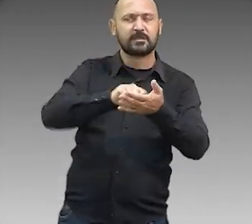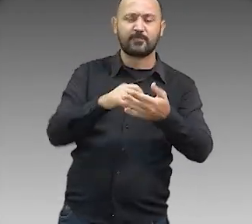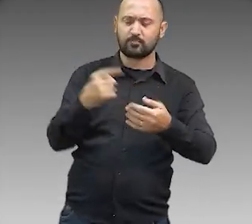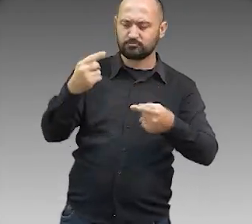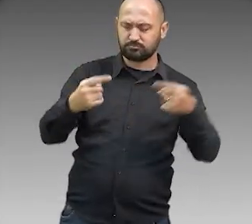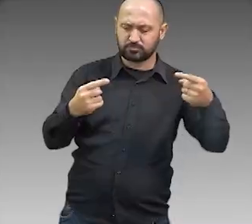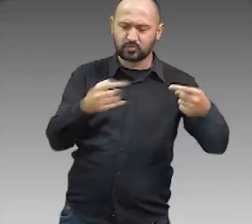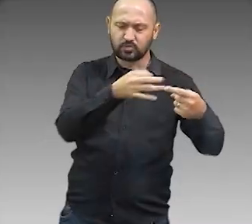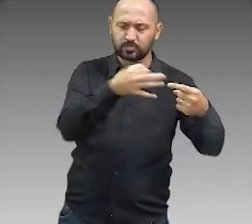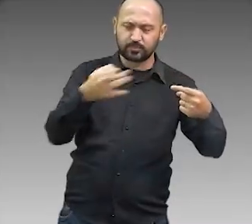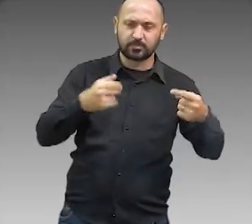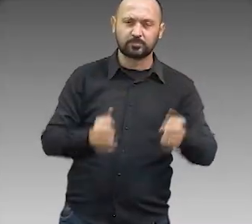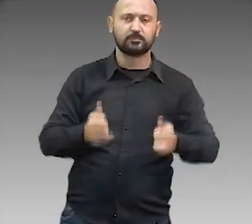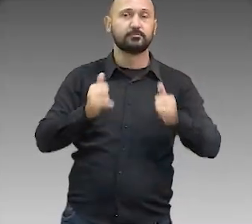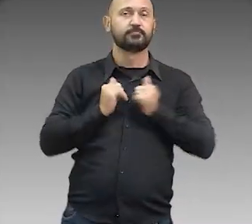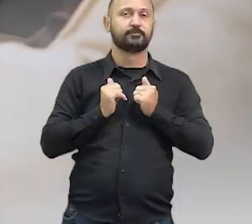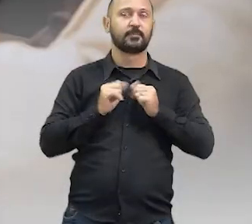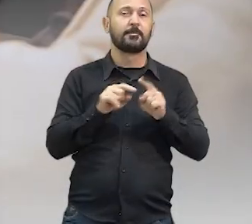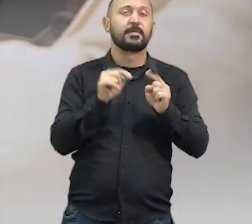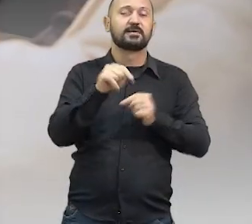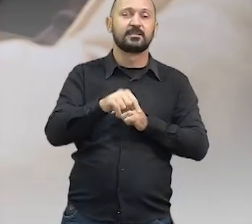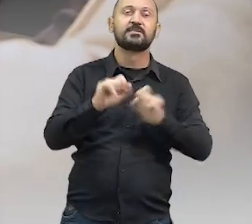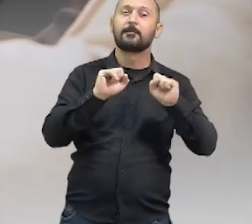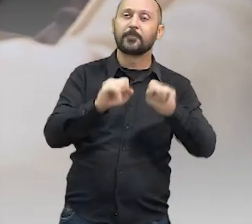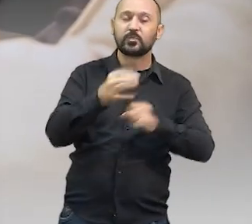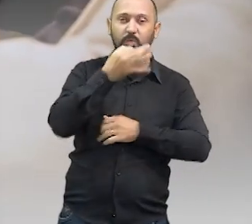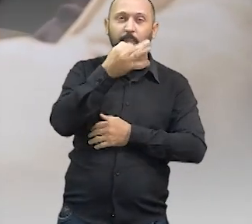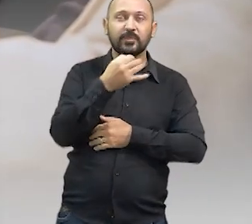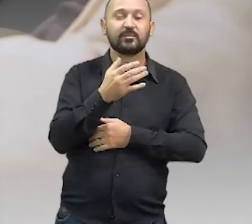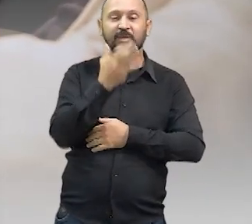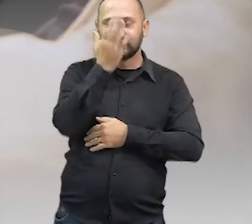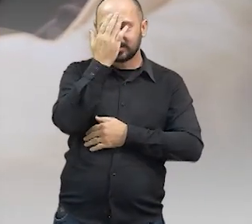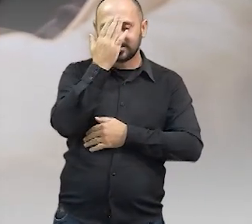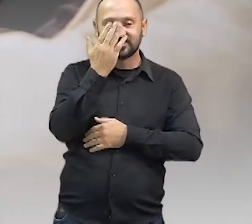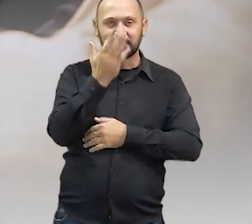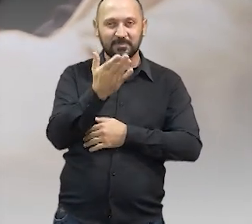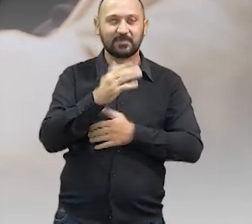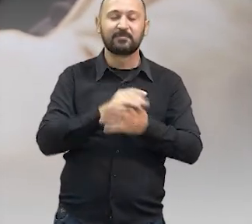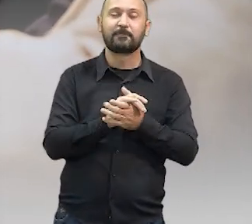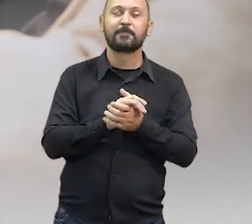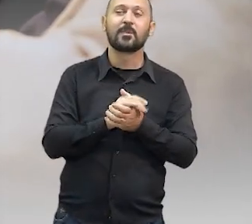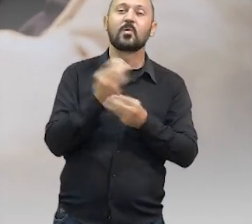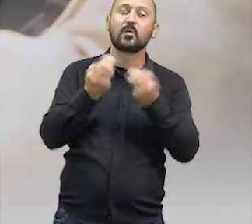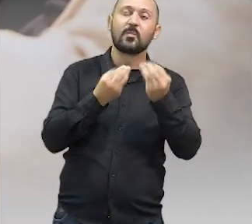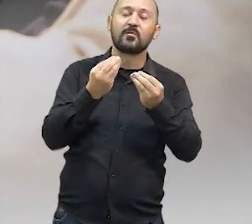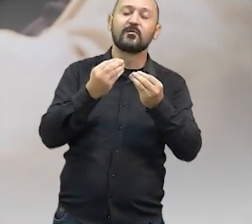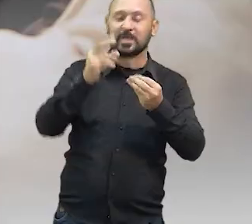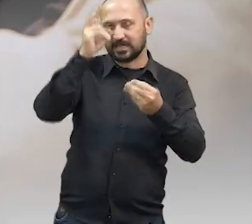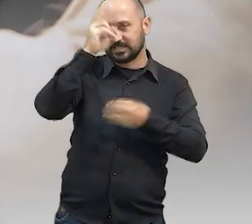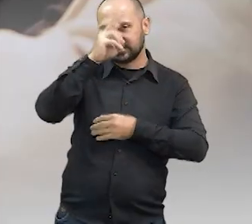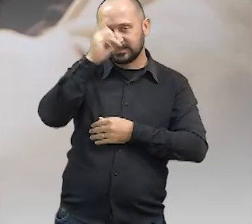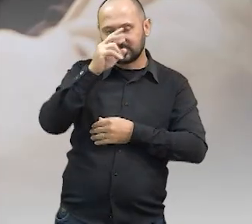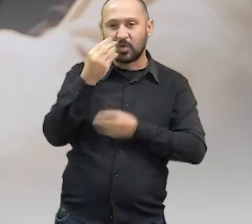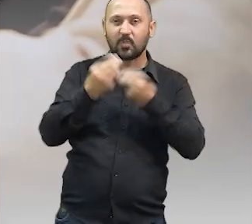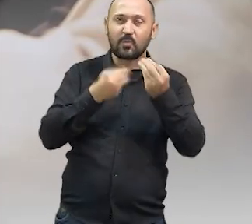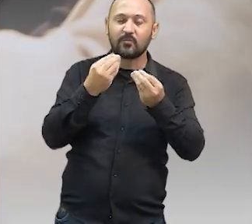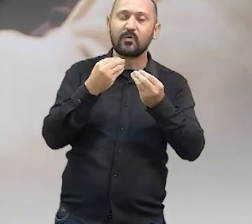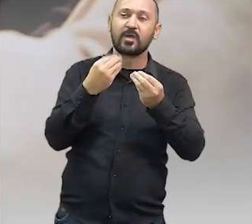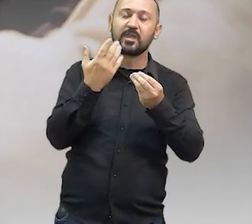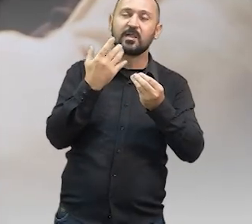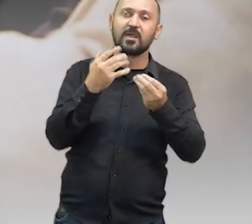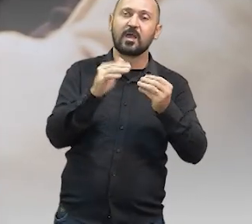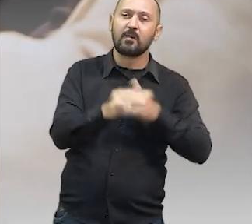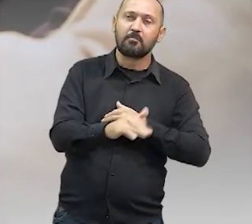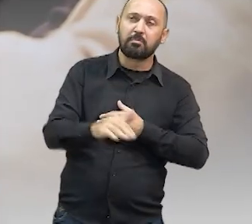escrever os dois lados da história e se isentar. Mas aqui o senhor pode ter opinião. Eu quero saber como é que foram essas histórias, como é que foi